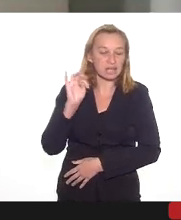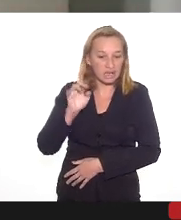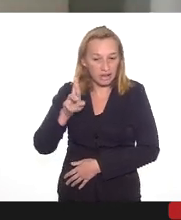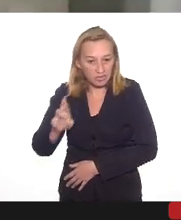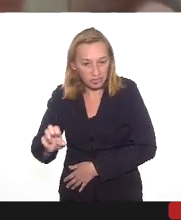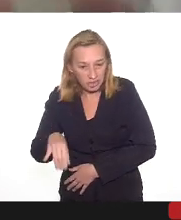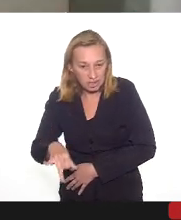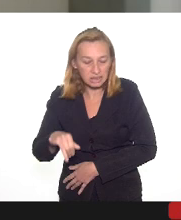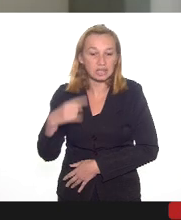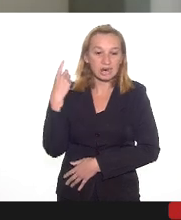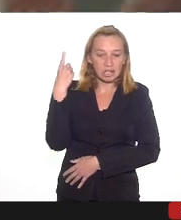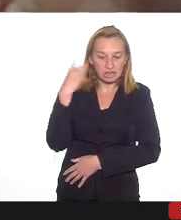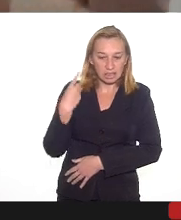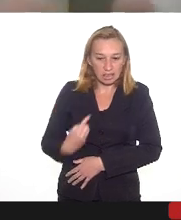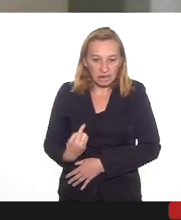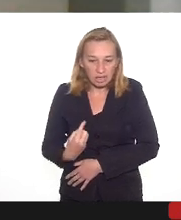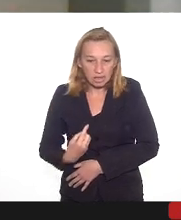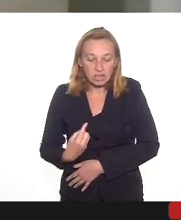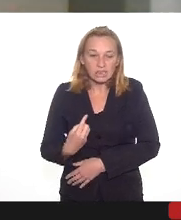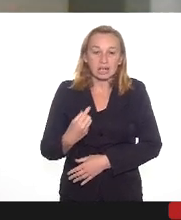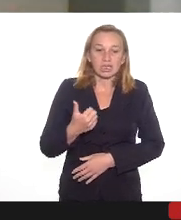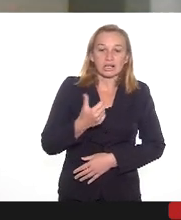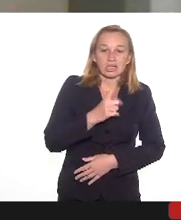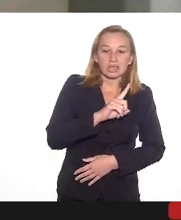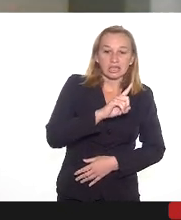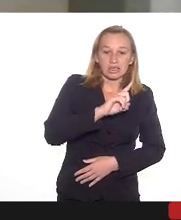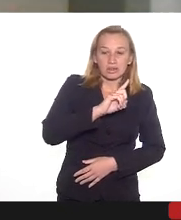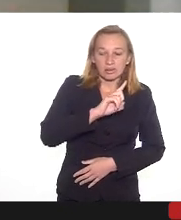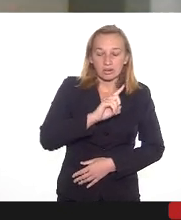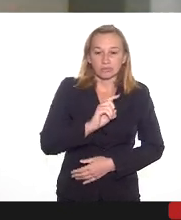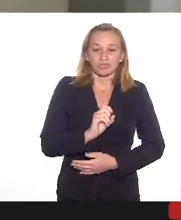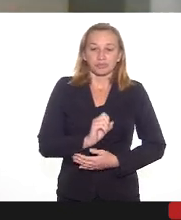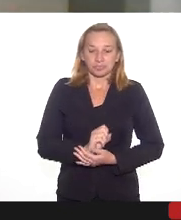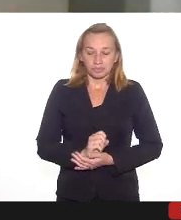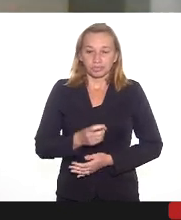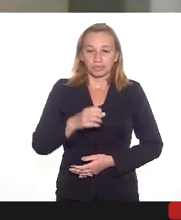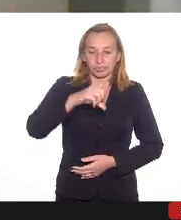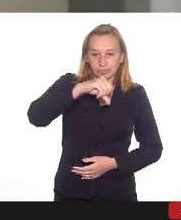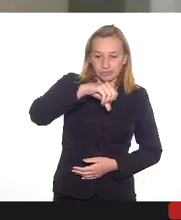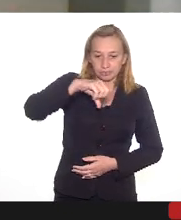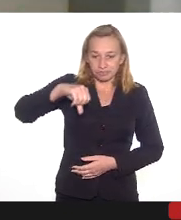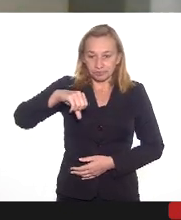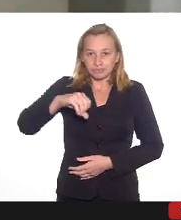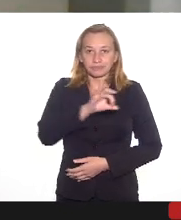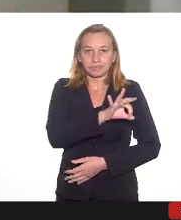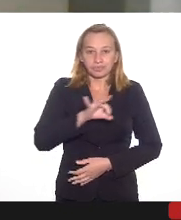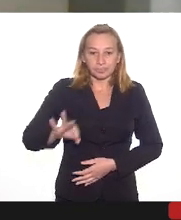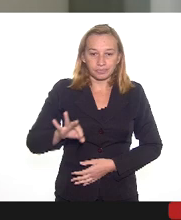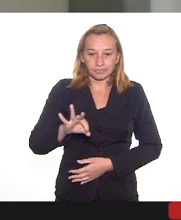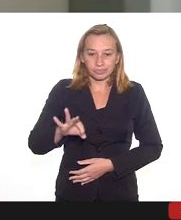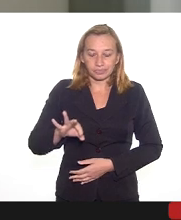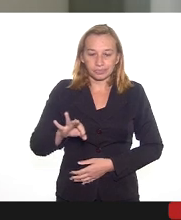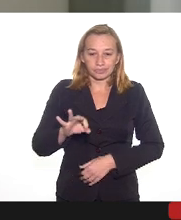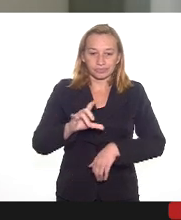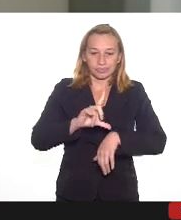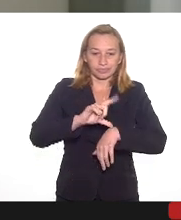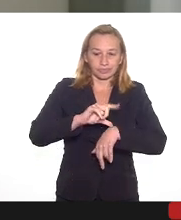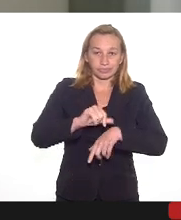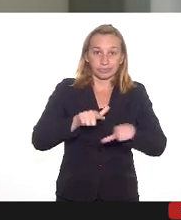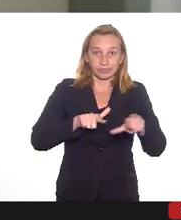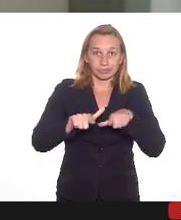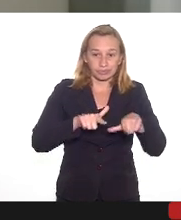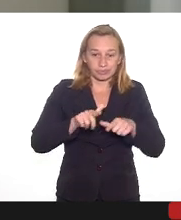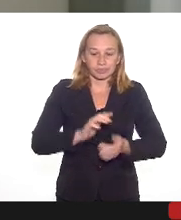mil horas por semana de sala de aula. Nós temos 99% dessa carga horária